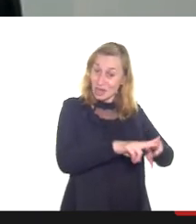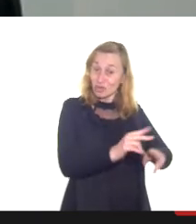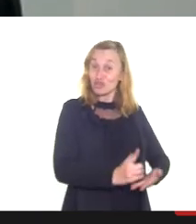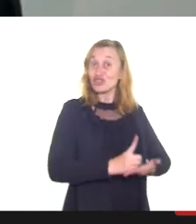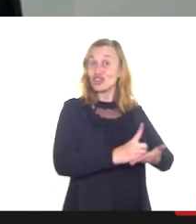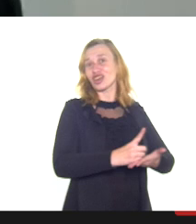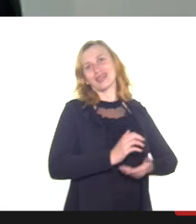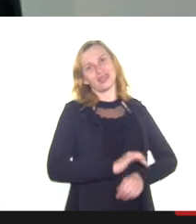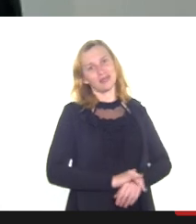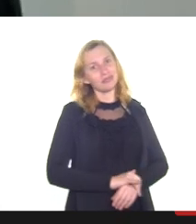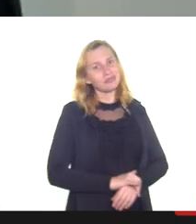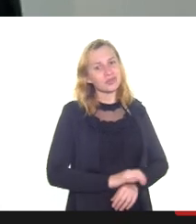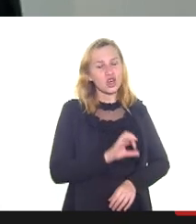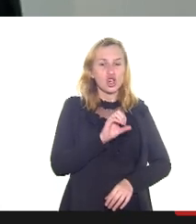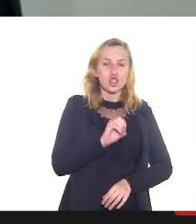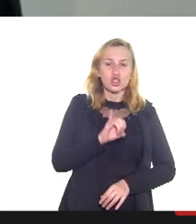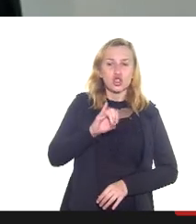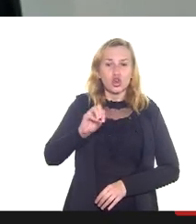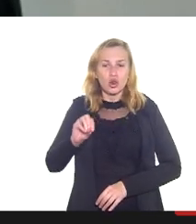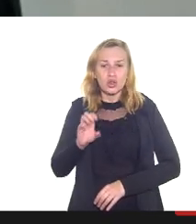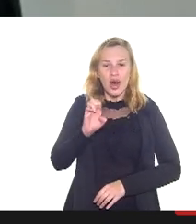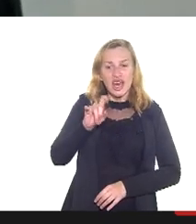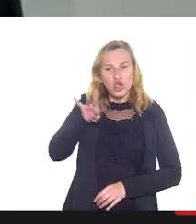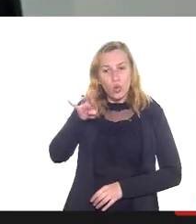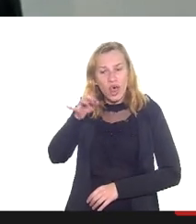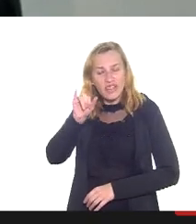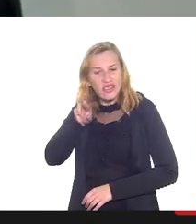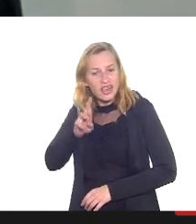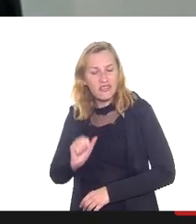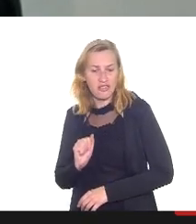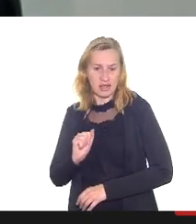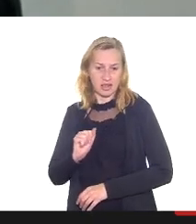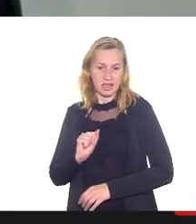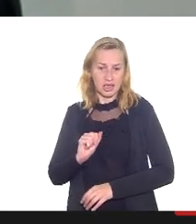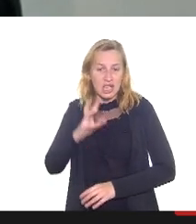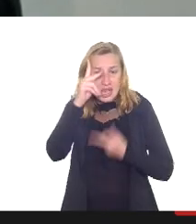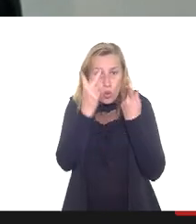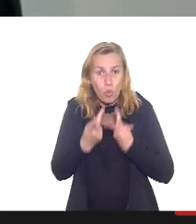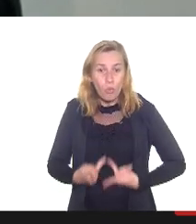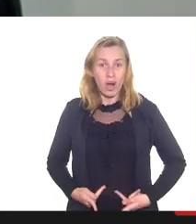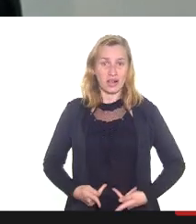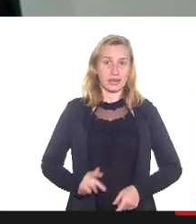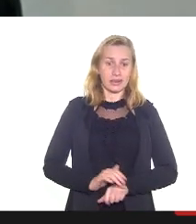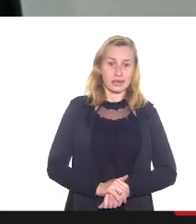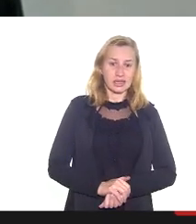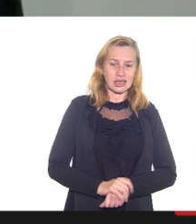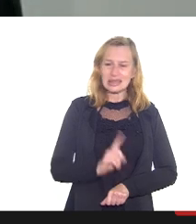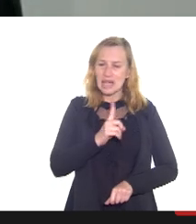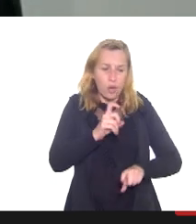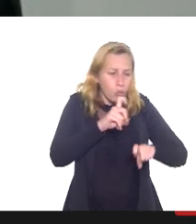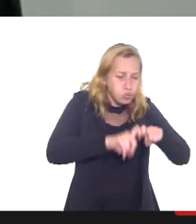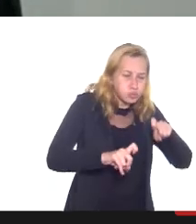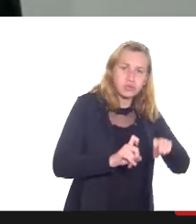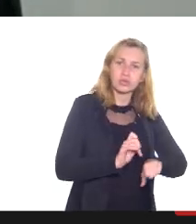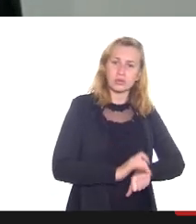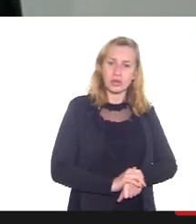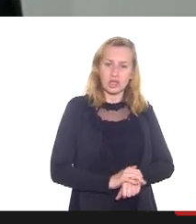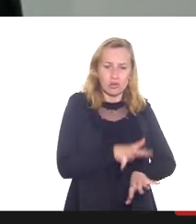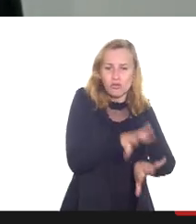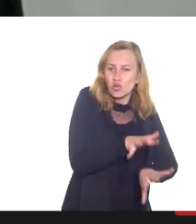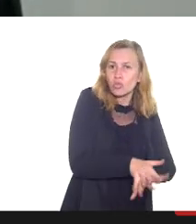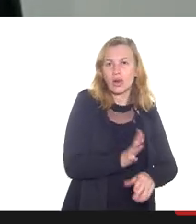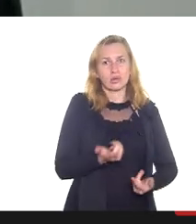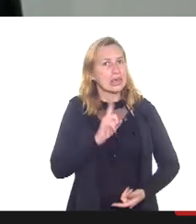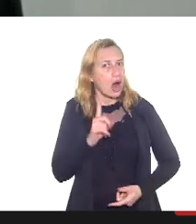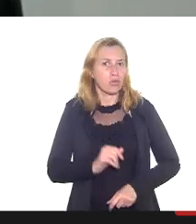medida socioeducativa de forma humana, sem serem abusadas,